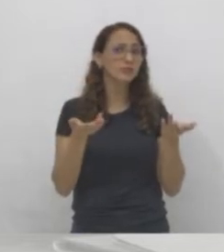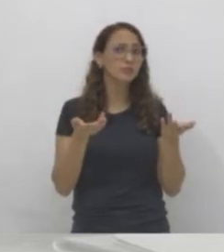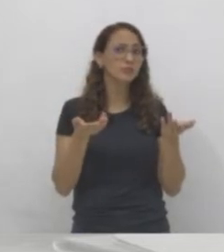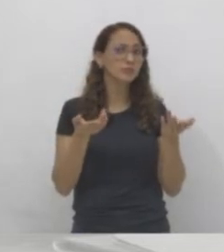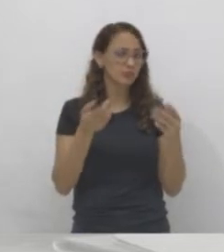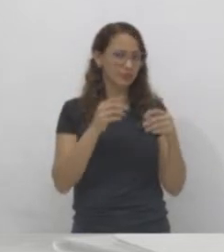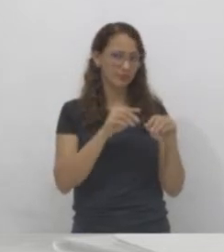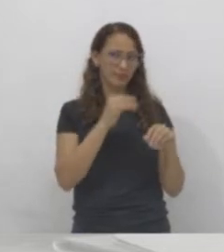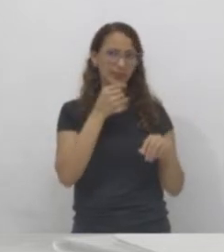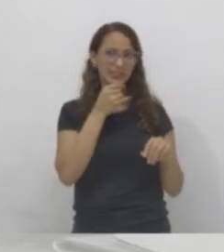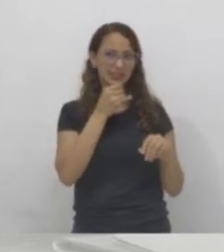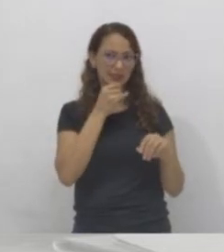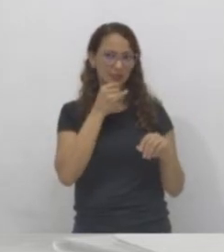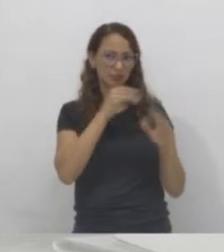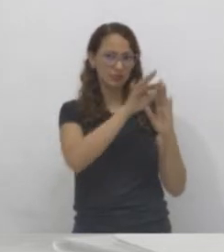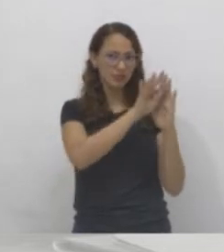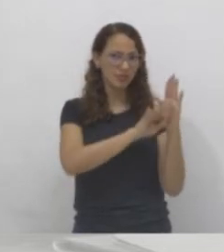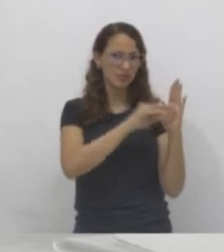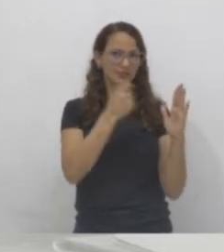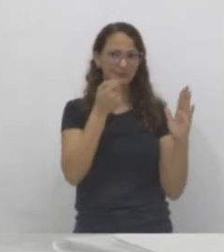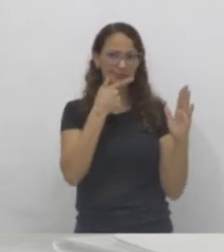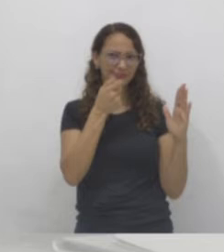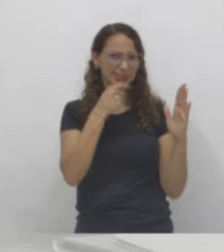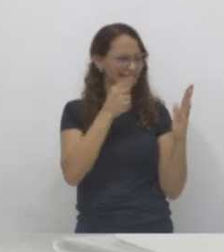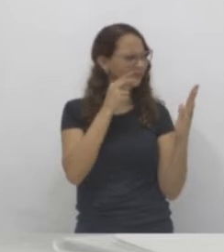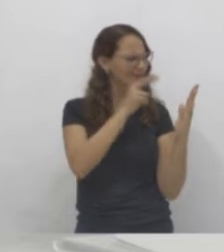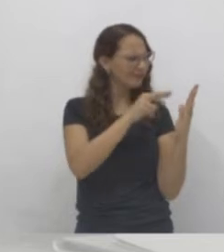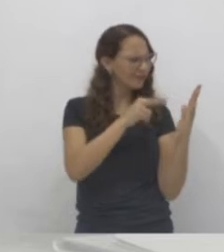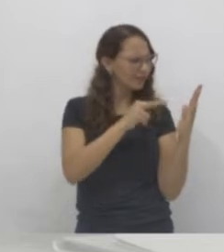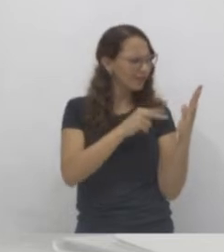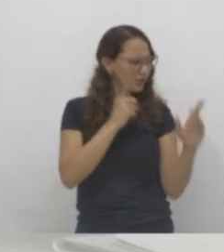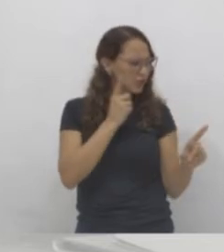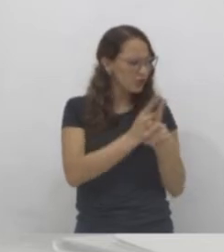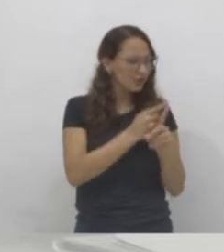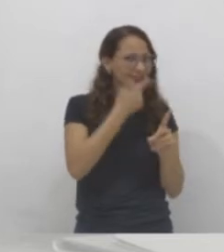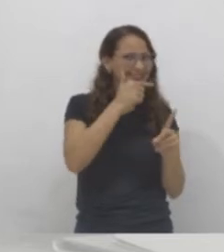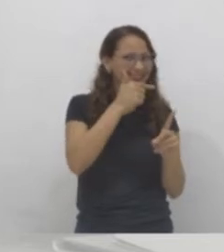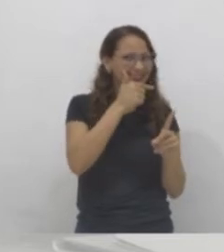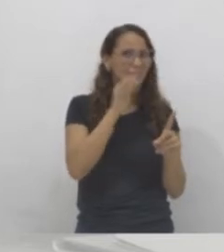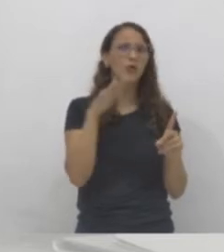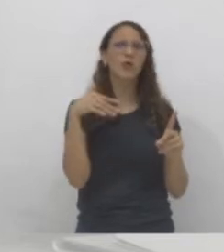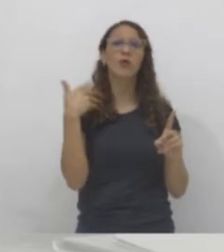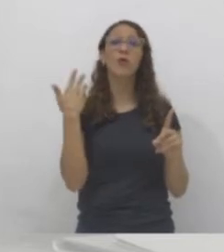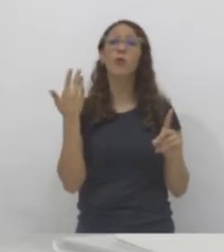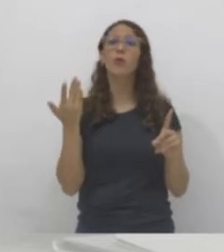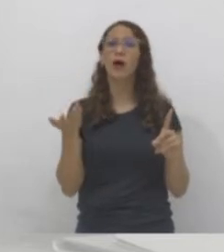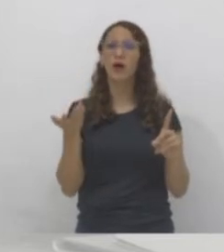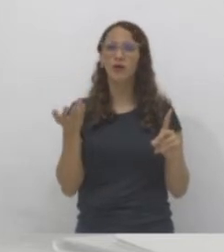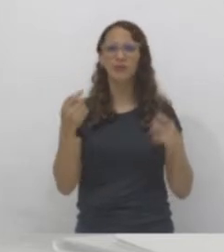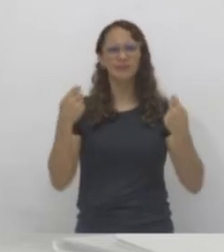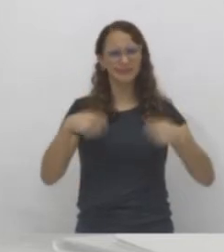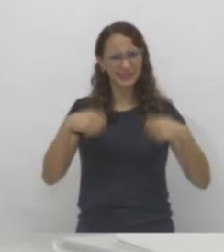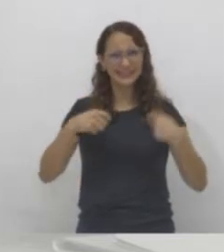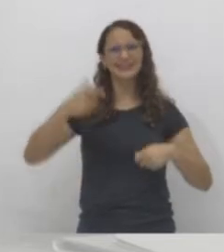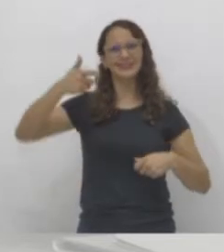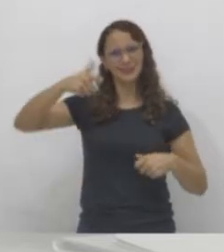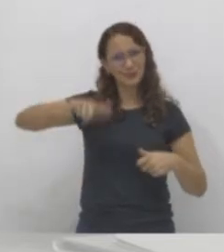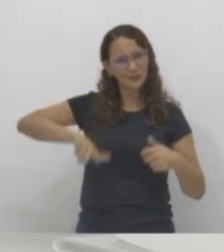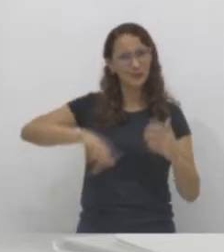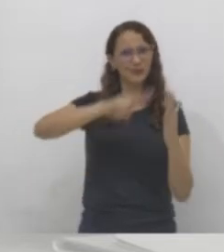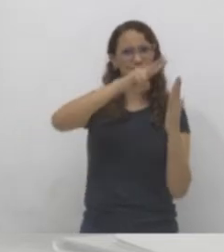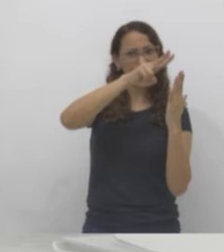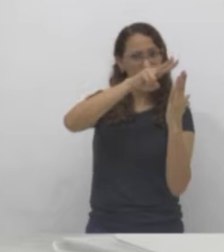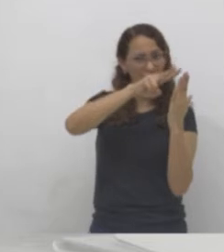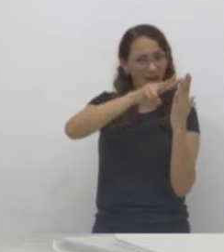para a piada e vai ver onde é que está a graça dessa piada. Aí você dá uma lida de novo, com calma, né? Você tem aí essa atividade do